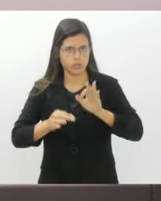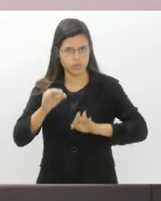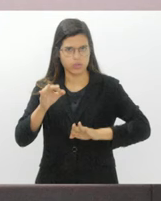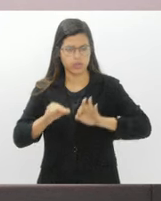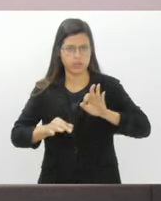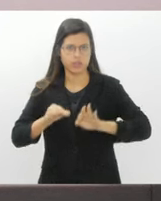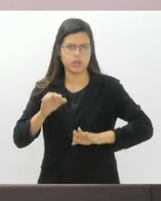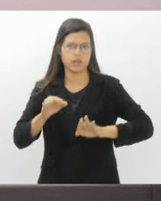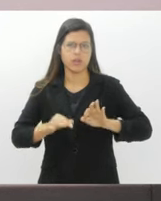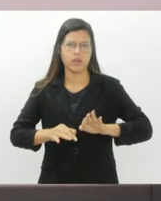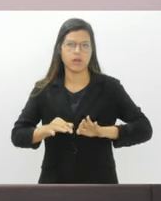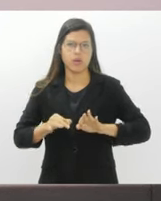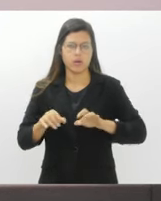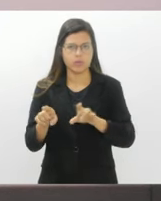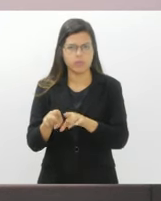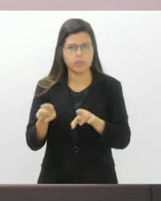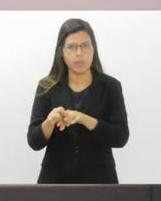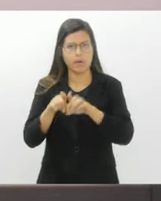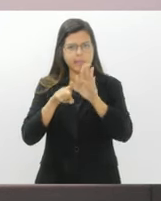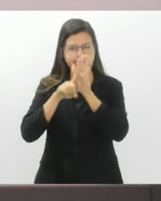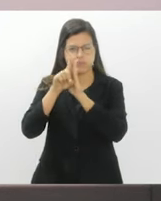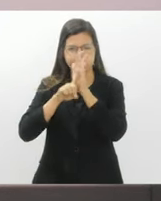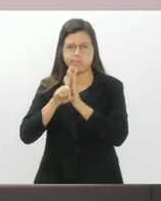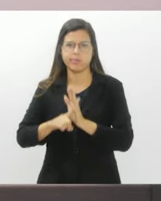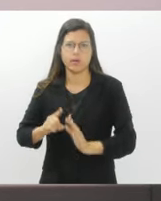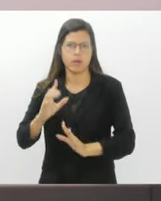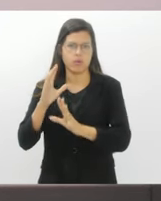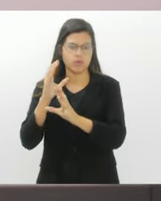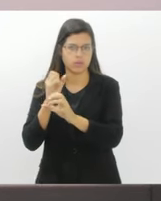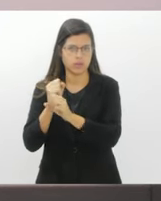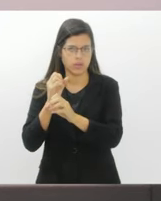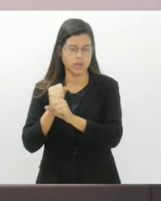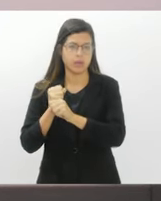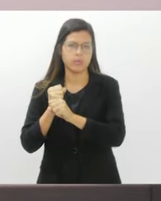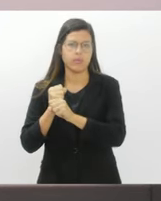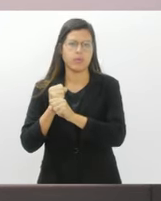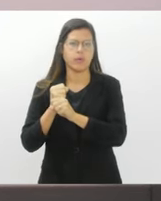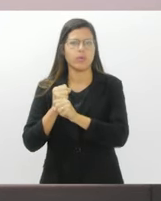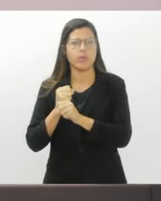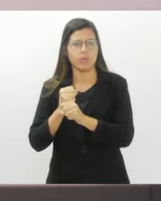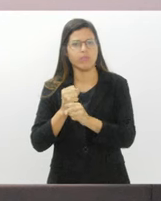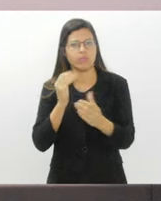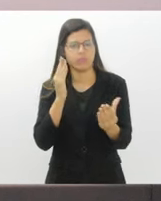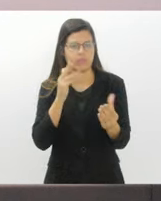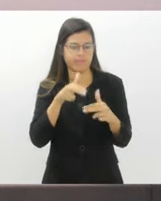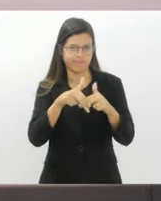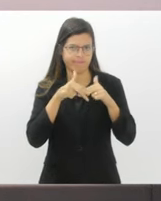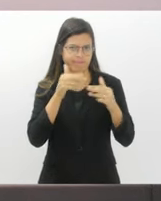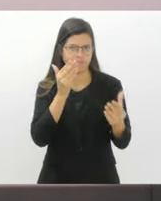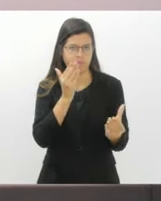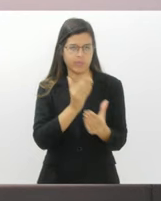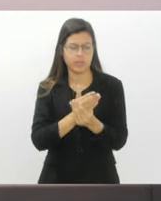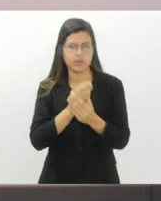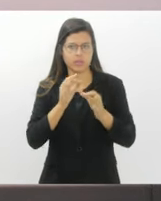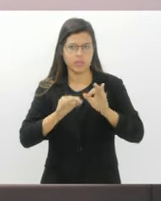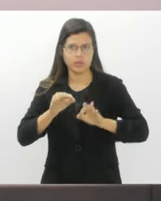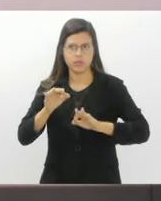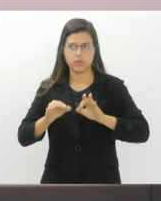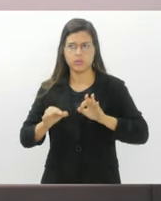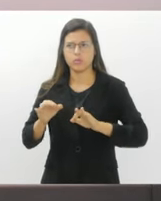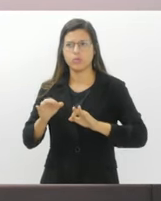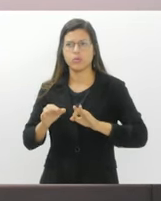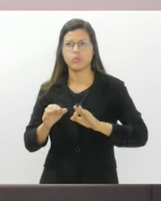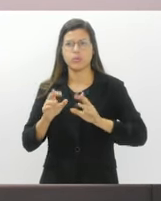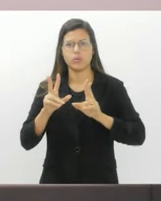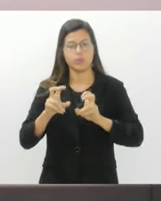o processo de diagnóstico contábil e demandas oriundas dos processos ajuizados relativos a pleitos